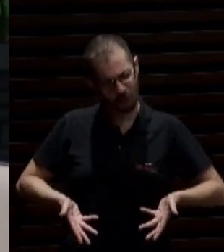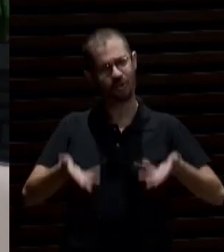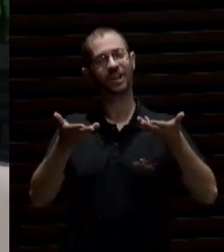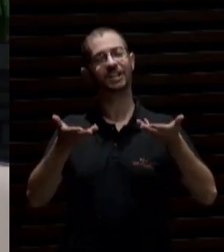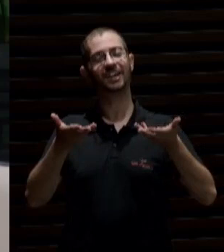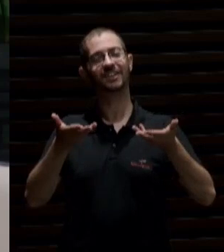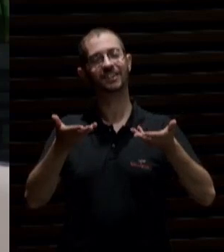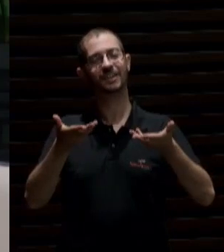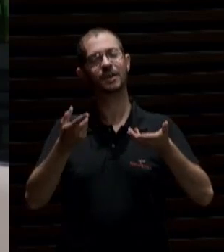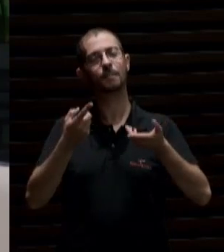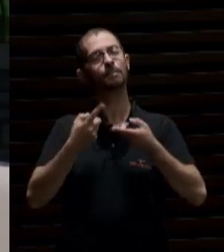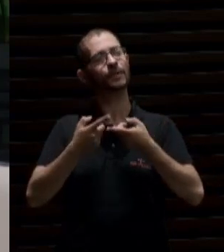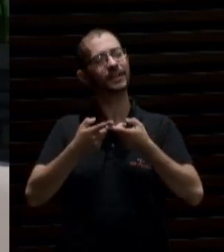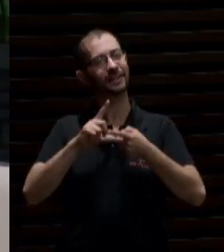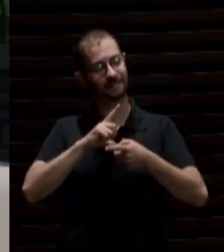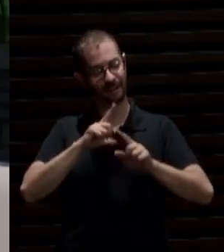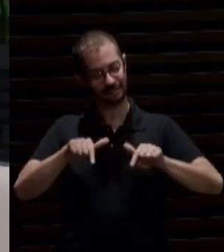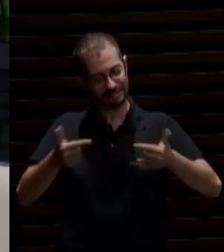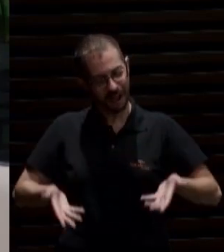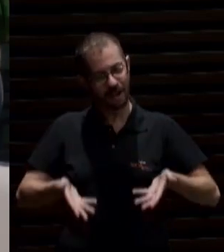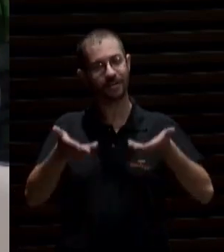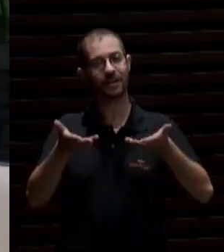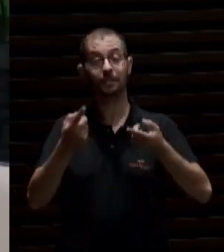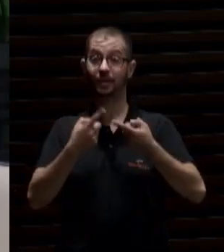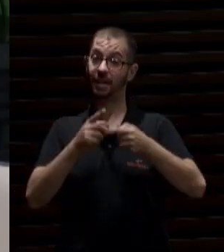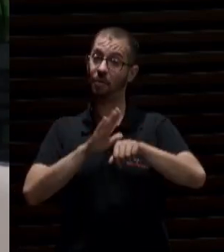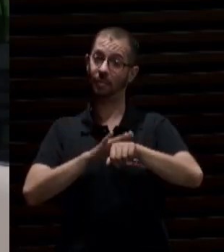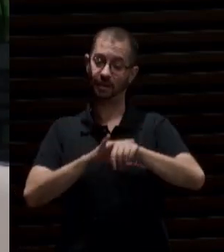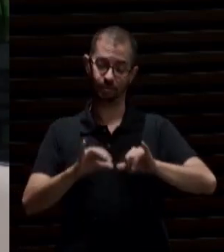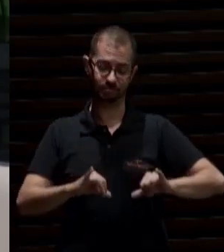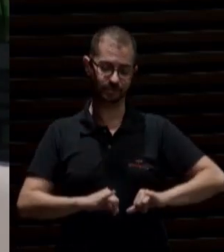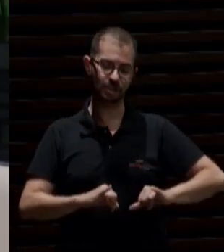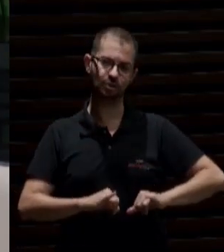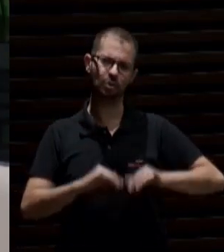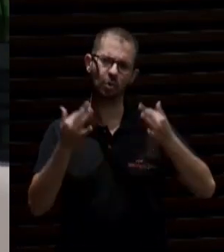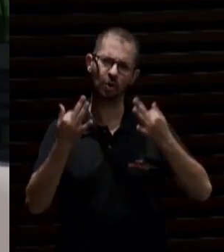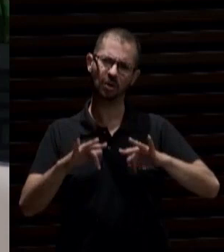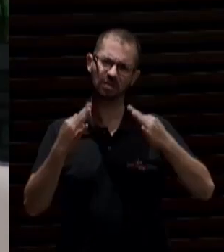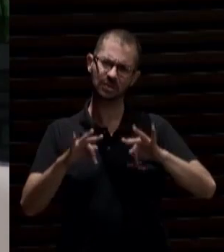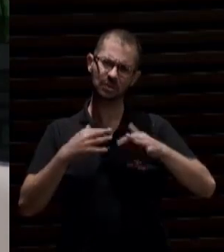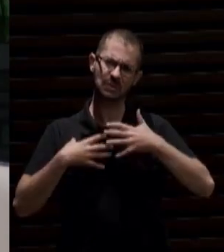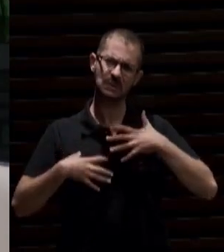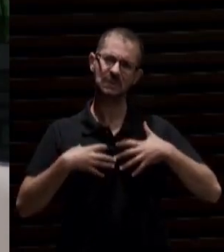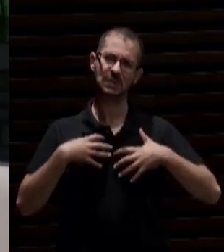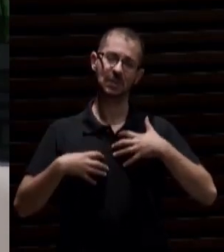exortar. Sabe por que nos exortar? Porque em momentos de dor e sofrimento, são momentos em que ídolos